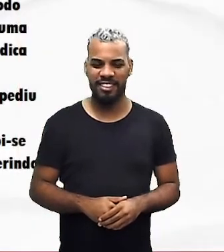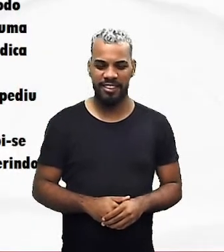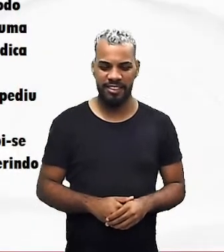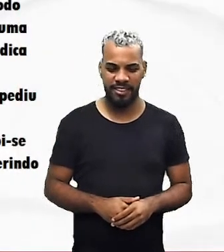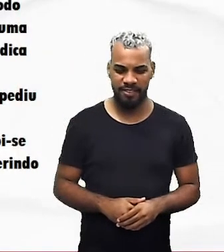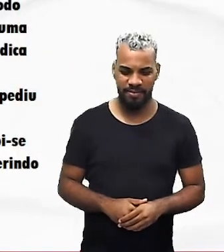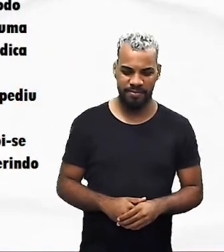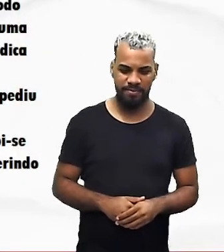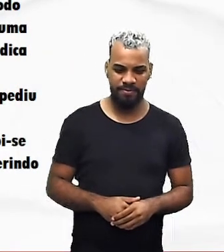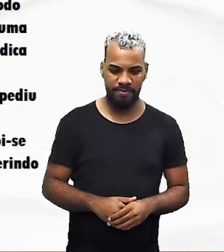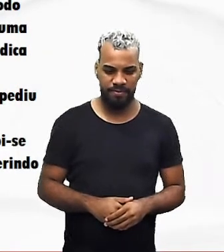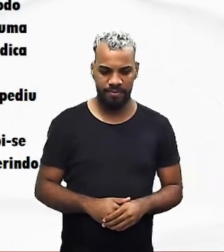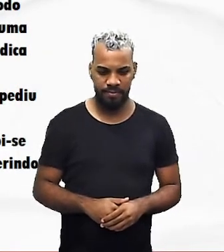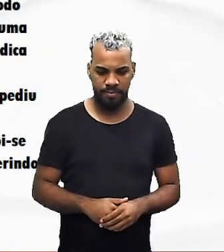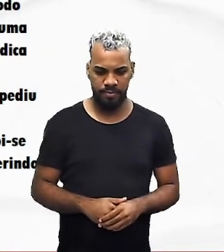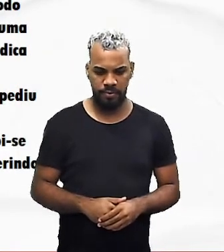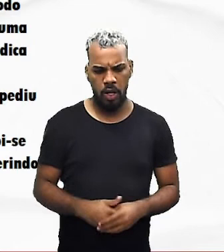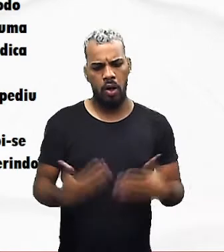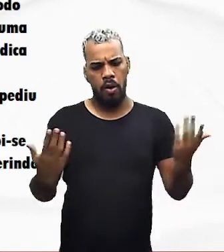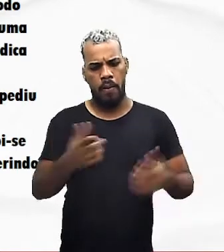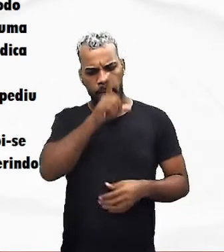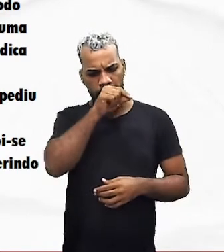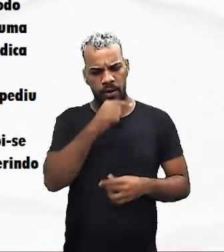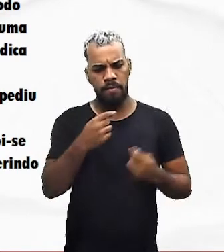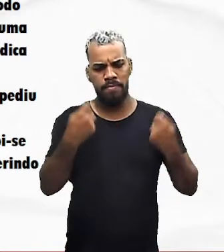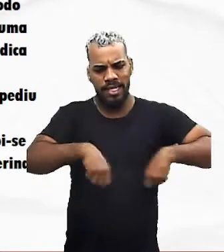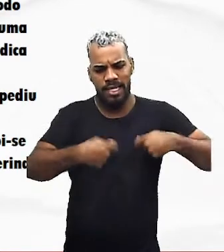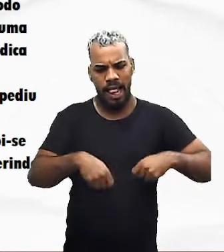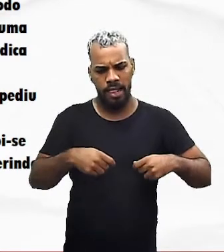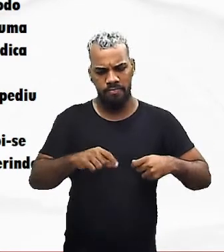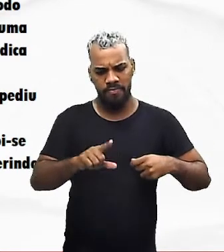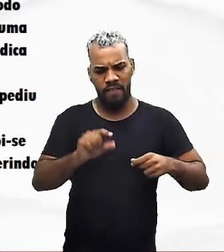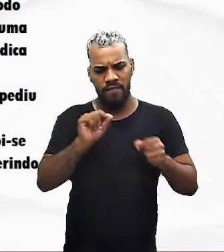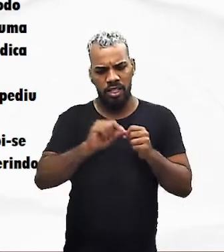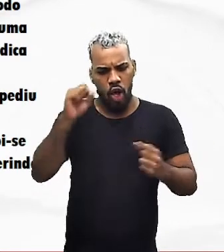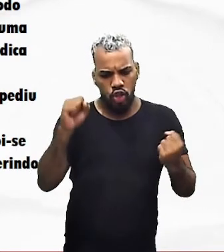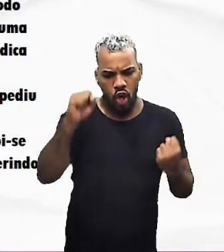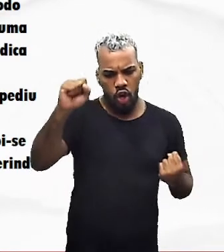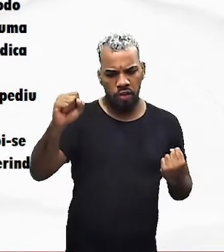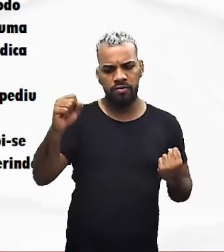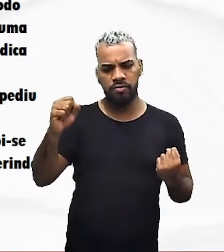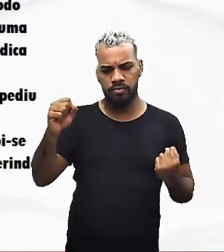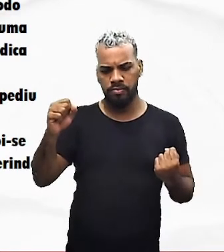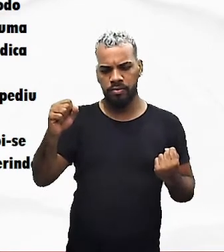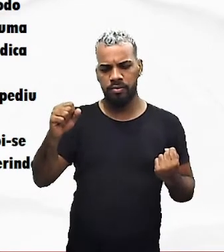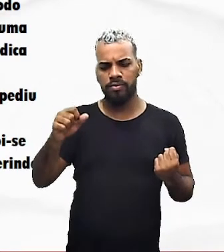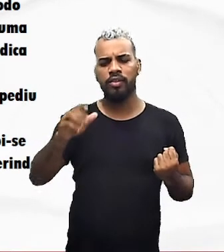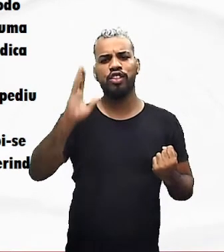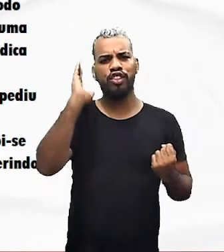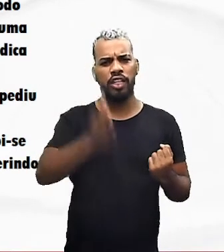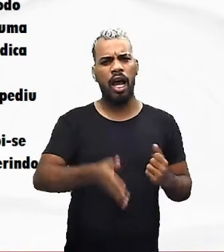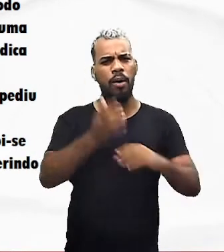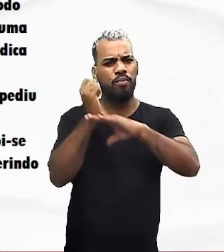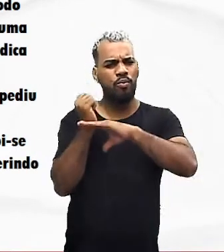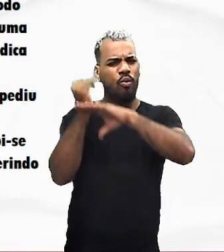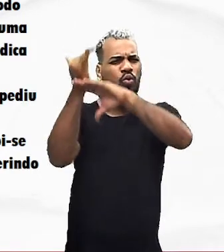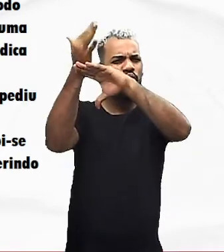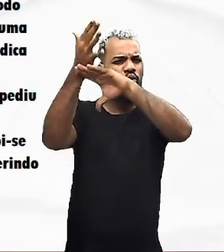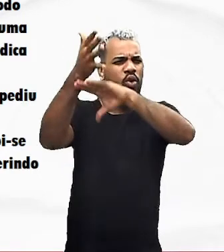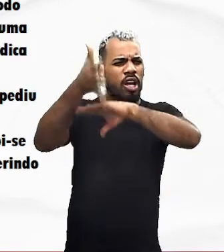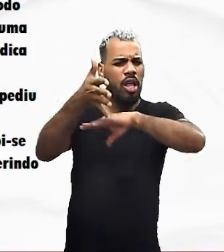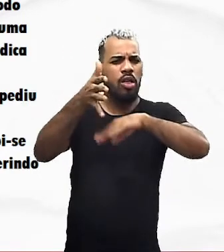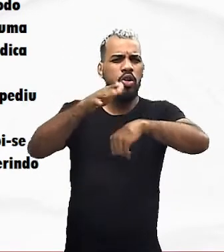necessidade, fez, e o herói ficou escorrendo sujeira de urubu. Já era de madrugadinha e o tempo estava